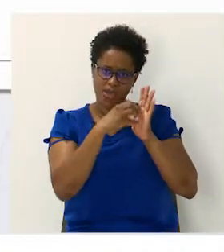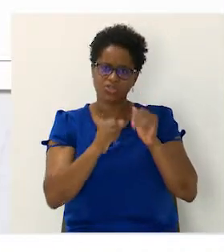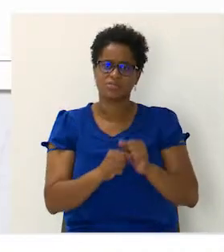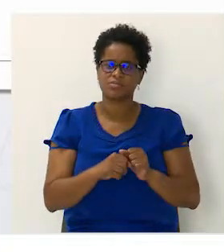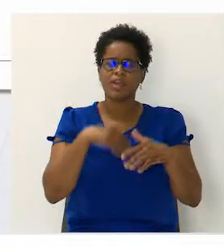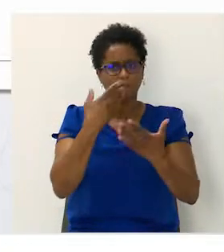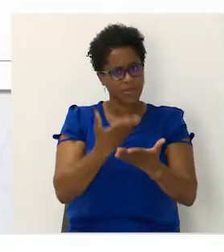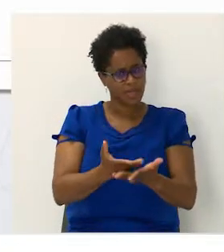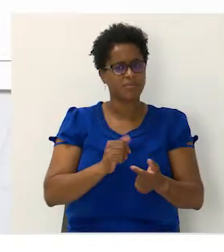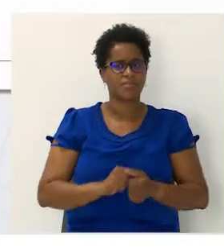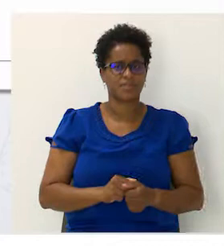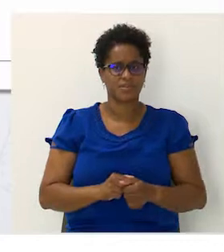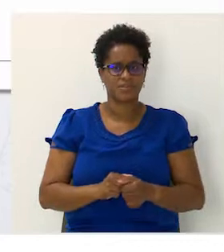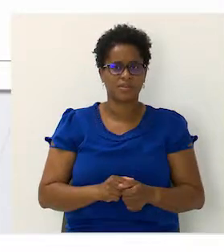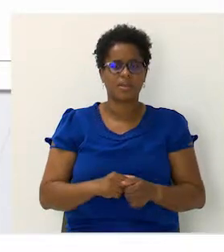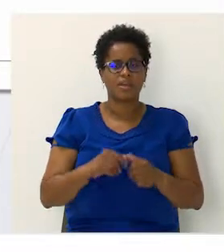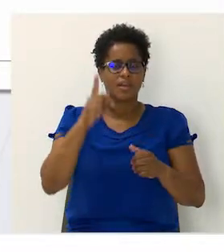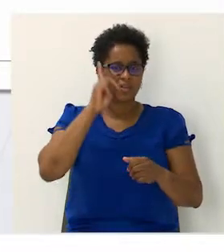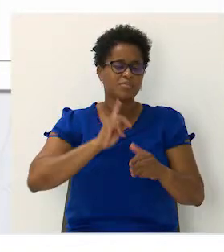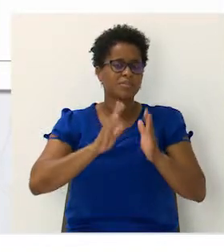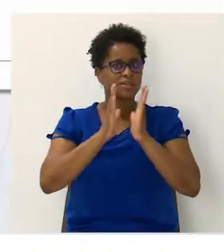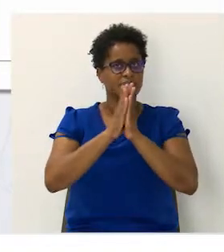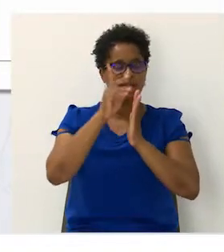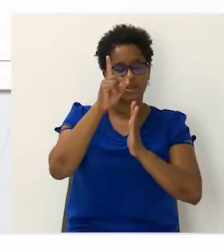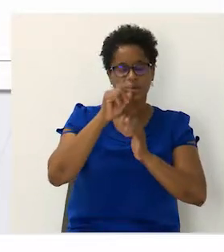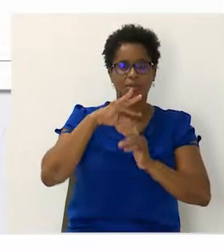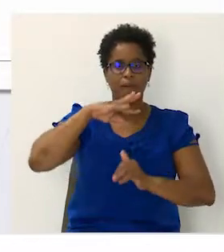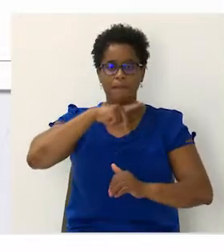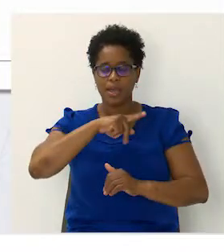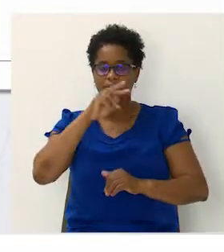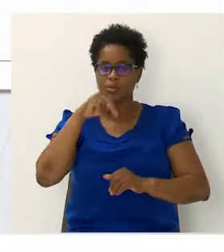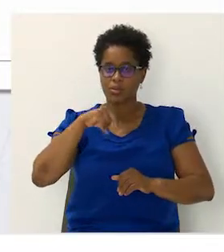que representa a deusa-mãe no Neolítico.